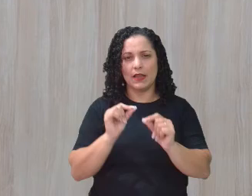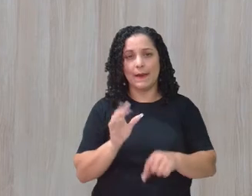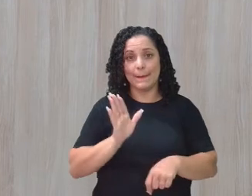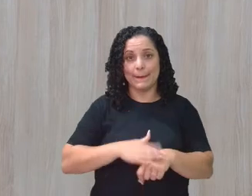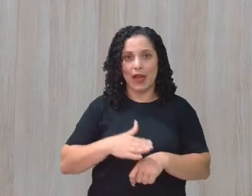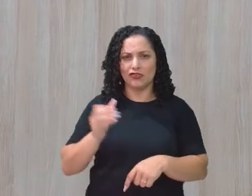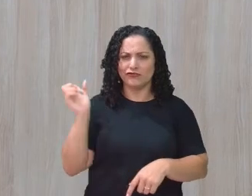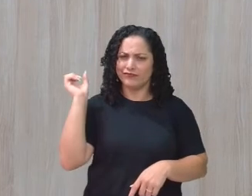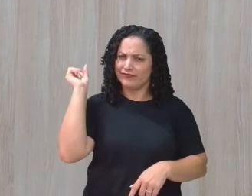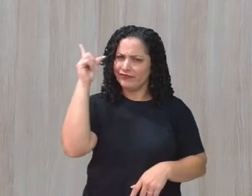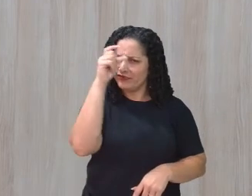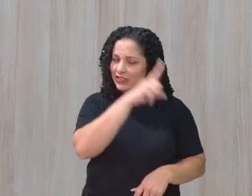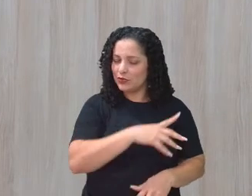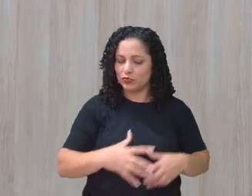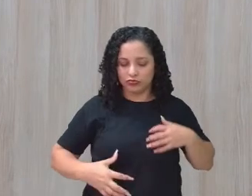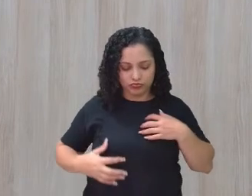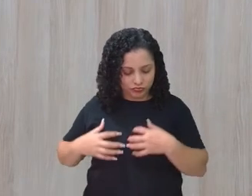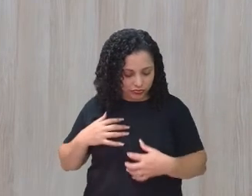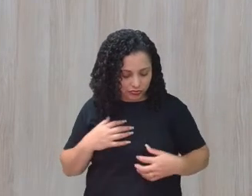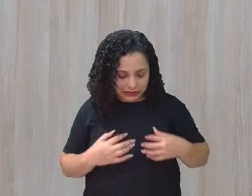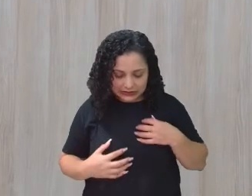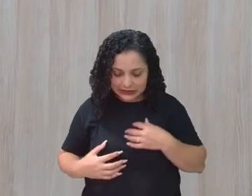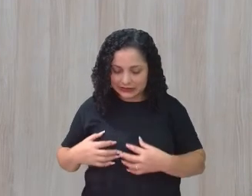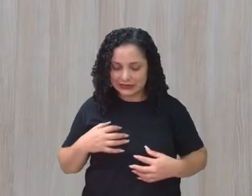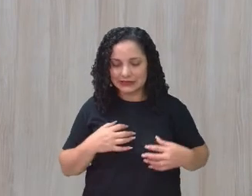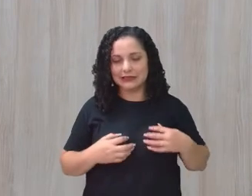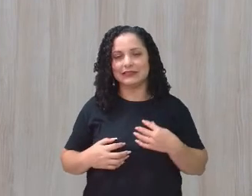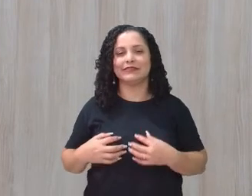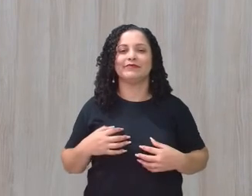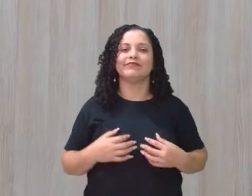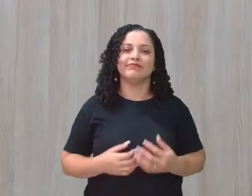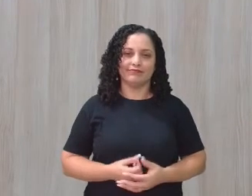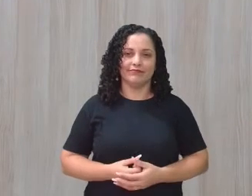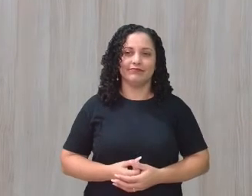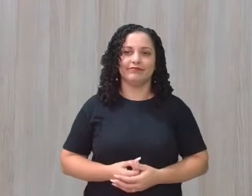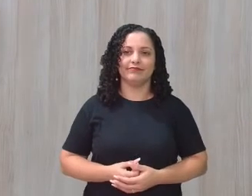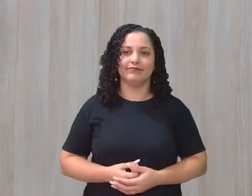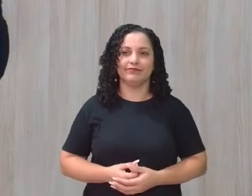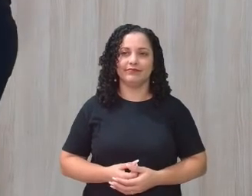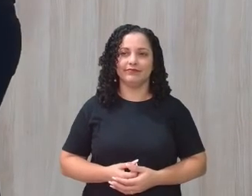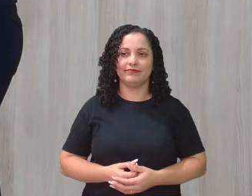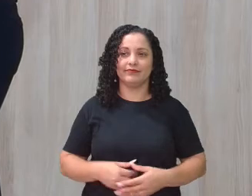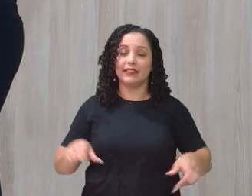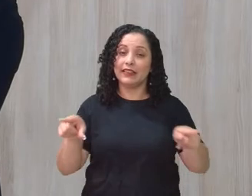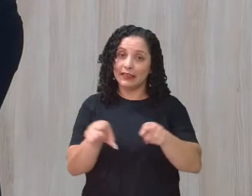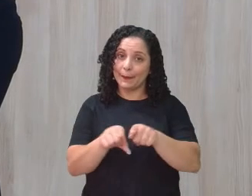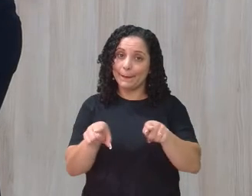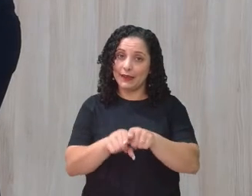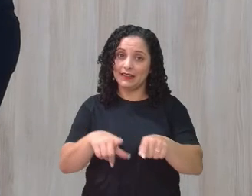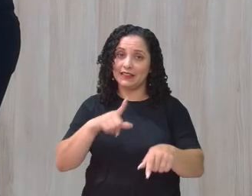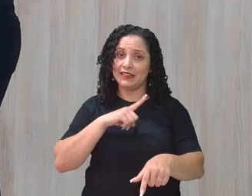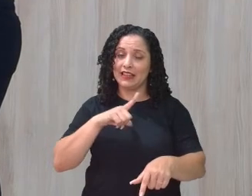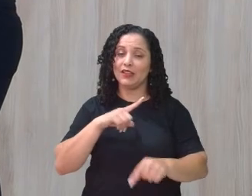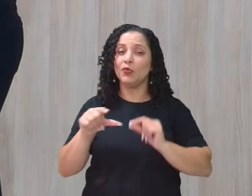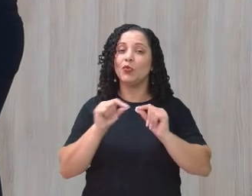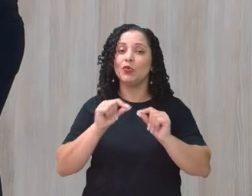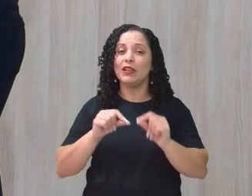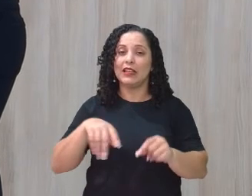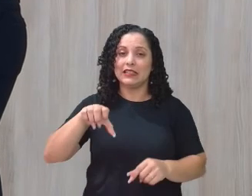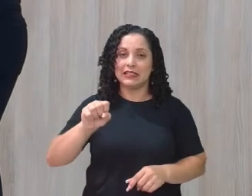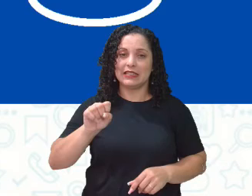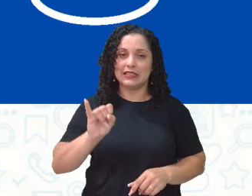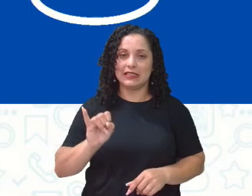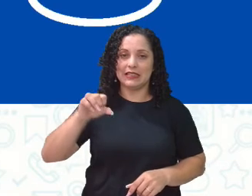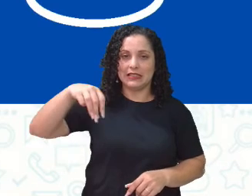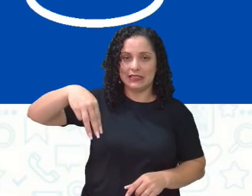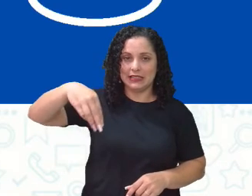complexa, angústias profundas de viver, tá certo? E a gente tem as personagens símbolos. São